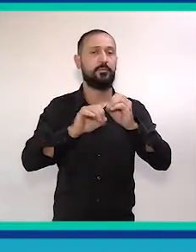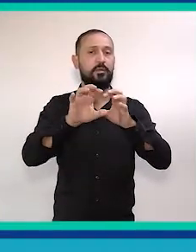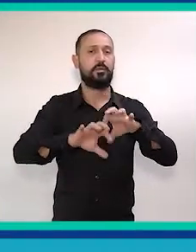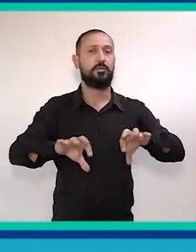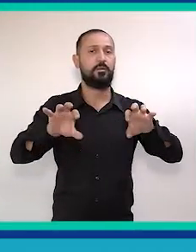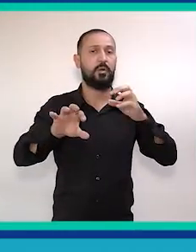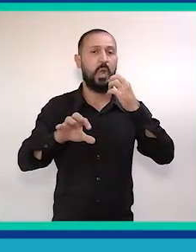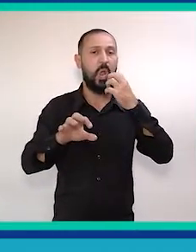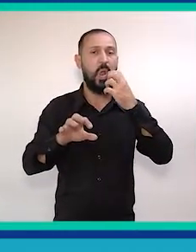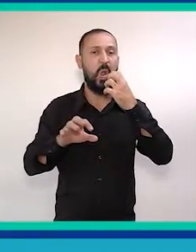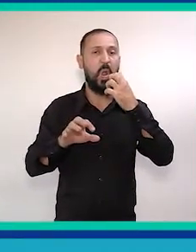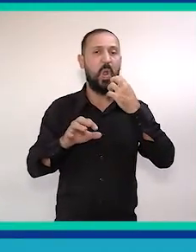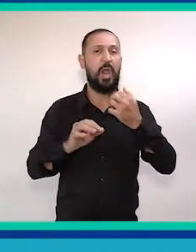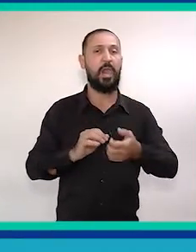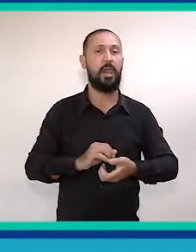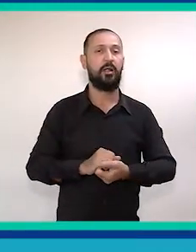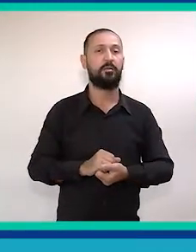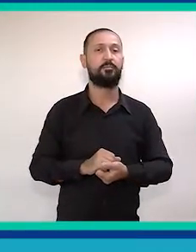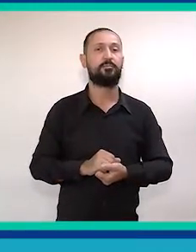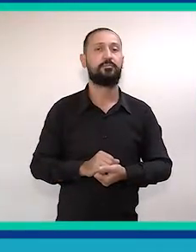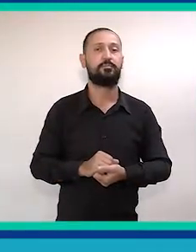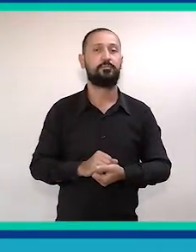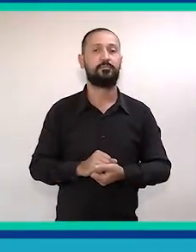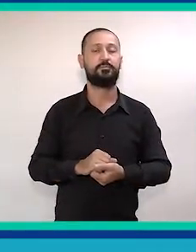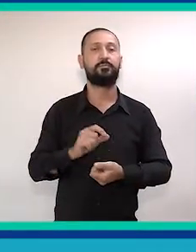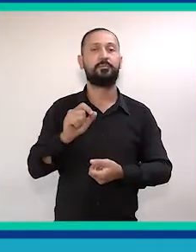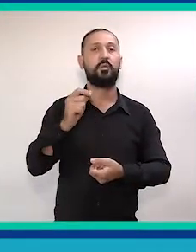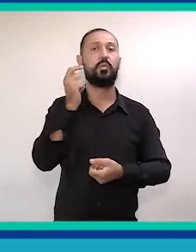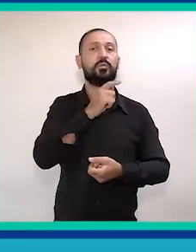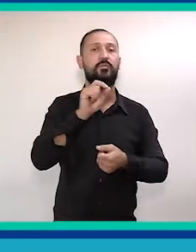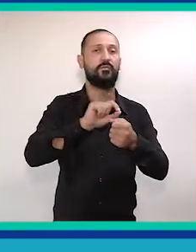obter a molécula isolada, sozinha mesmo.